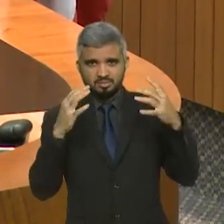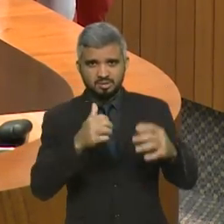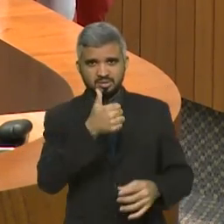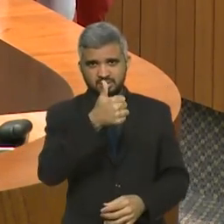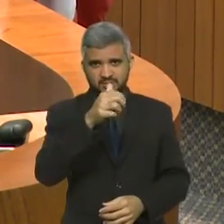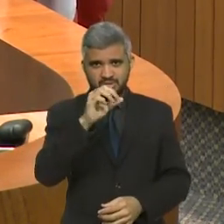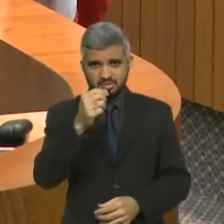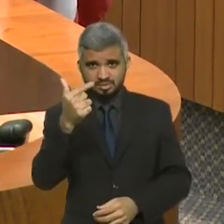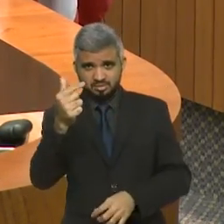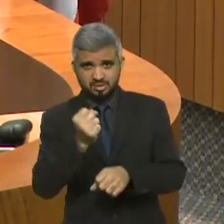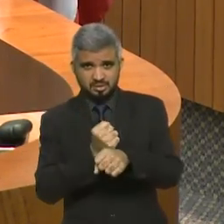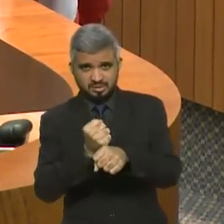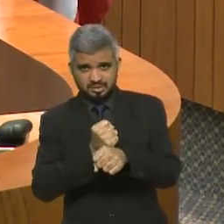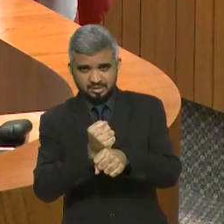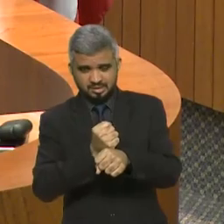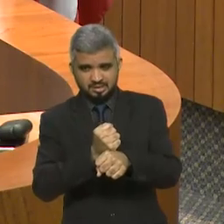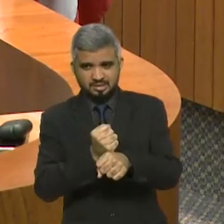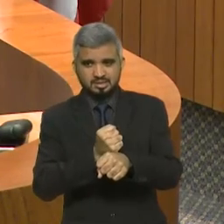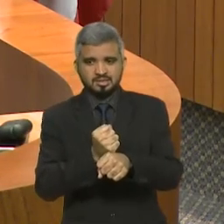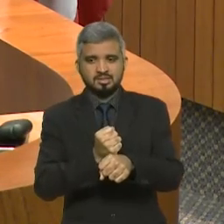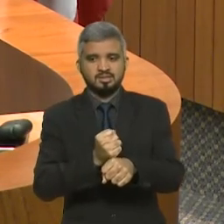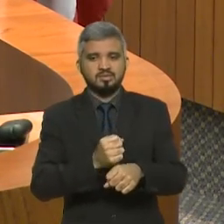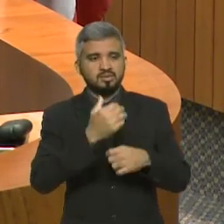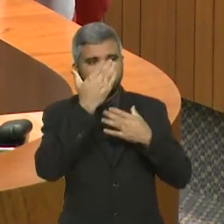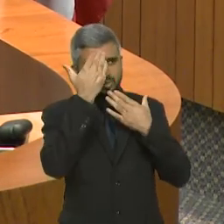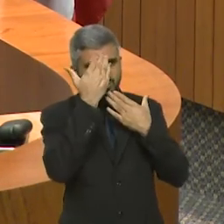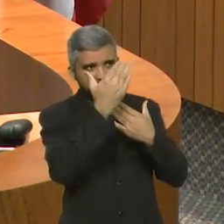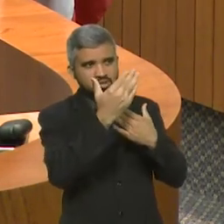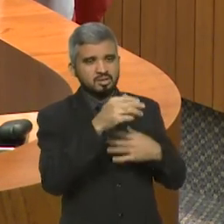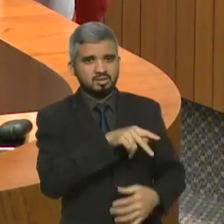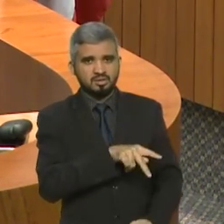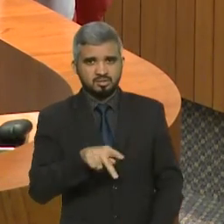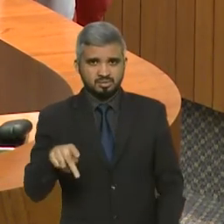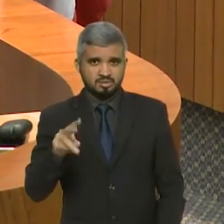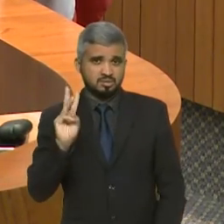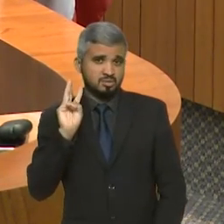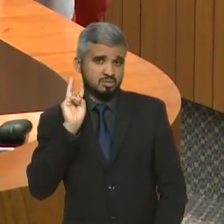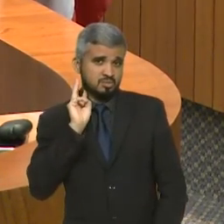liberado o tempo. Isso corrobora ainda mais